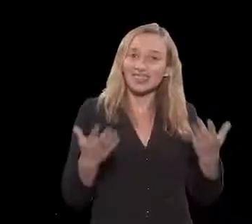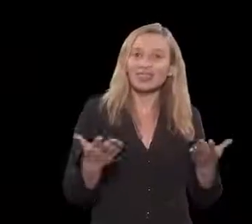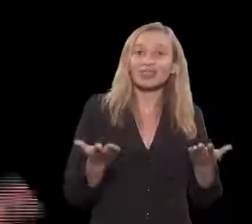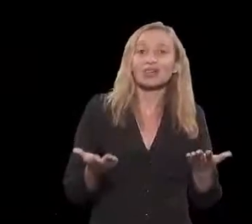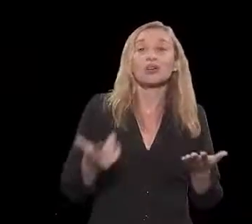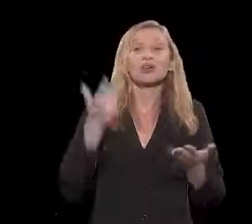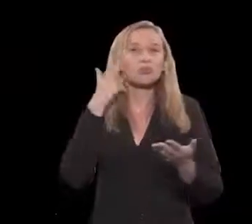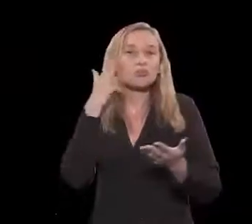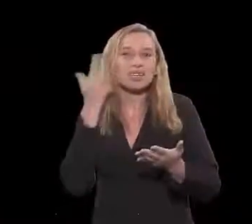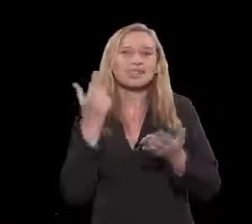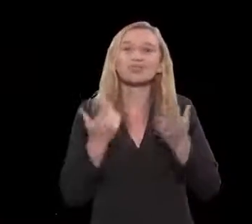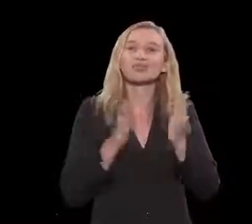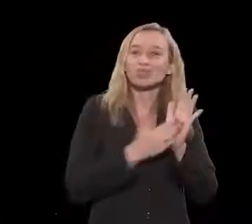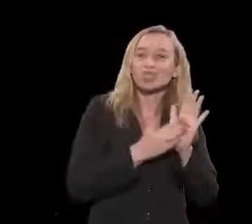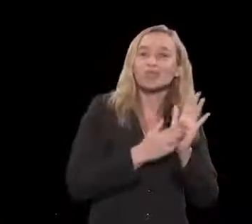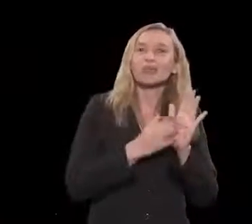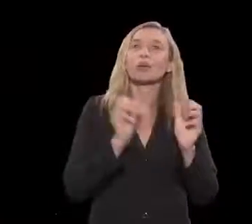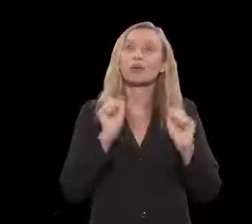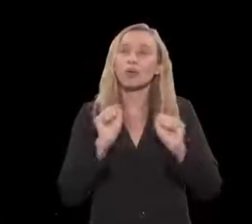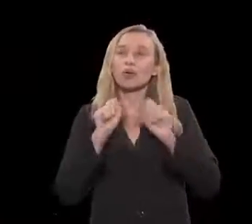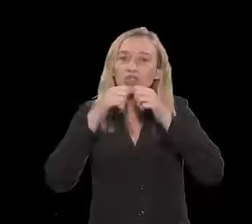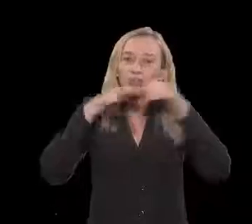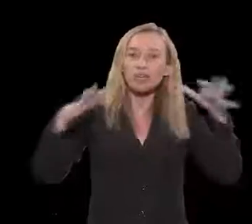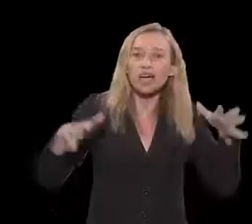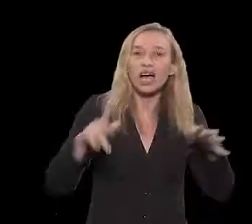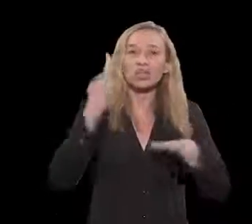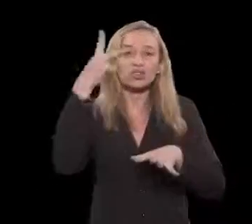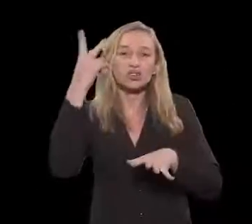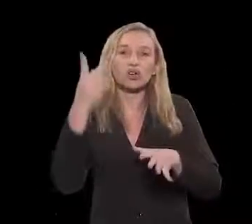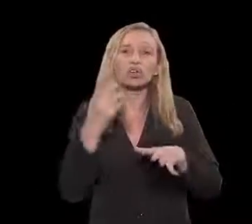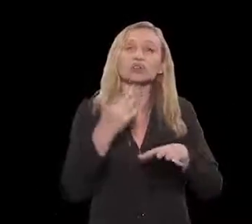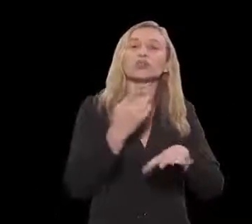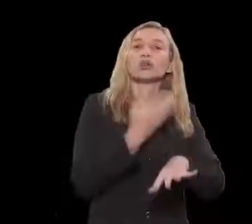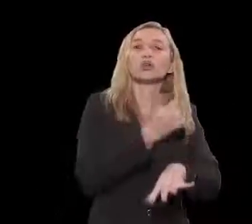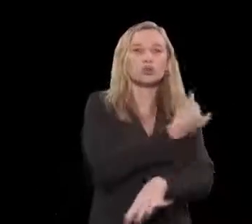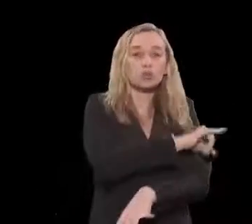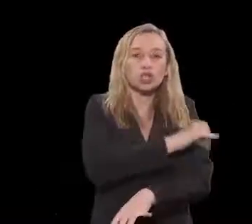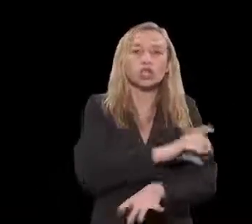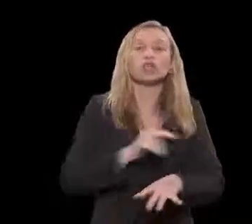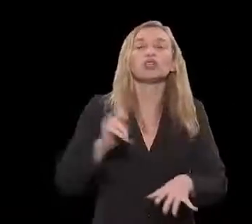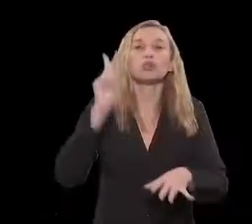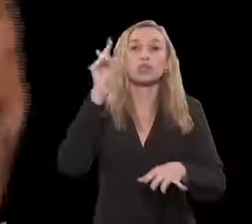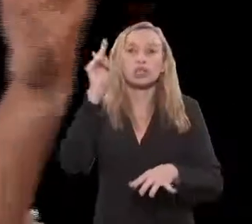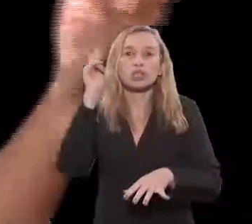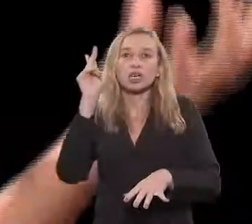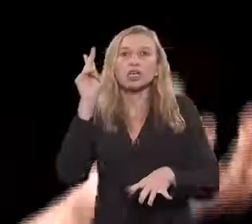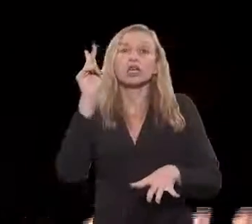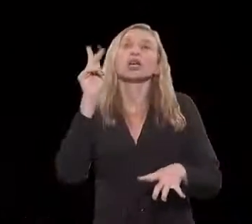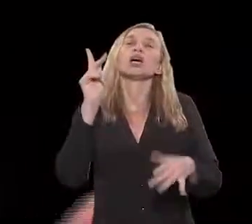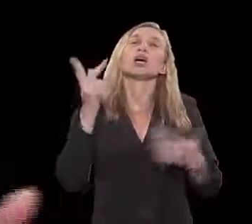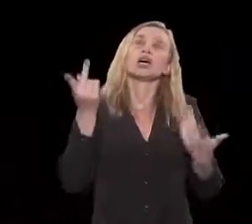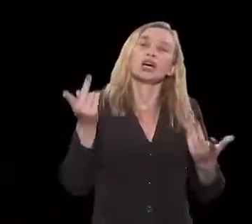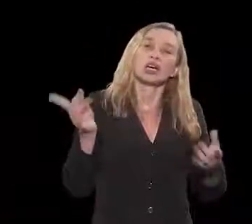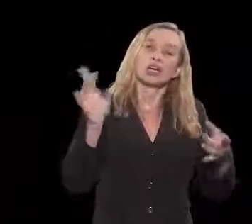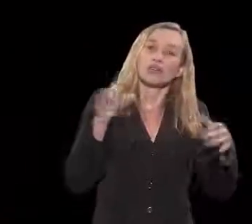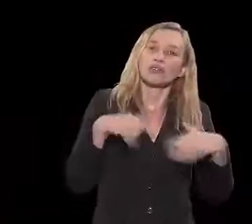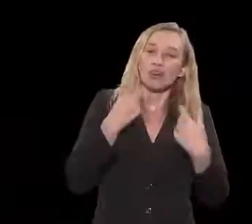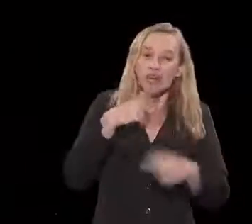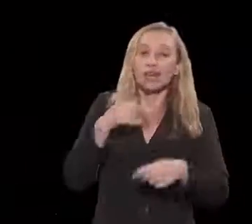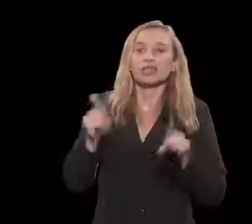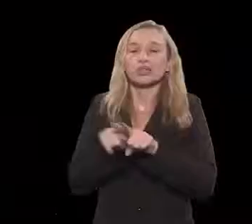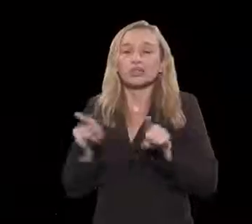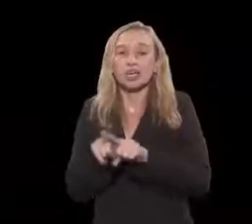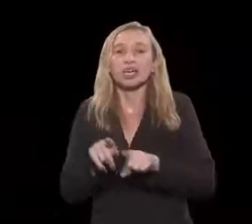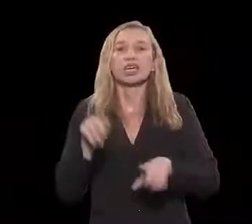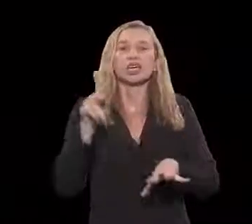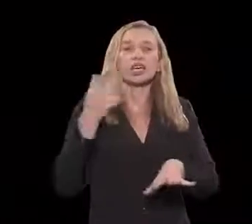Que aí quando a gente pensa no samba, a gente pode ampliar para a história do Rio de Janeiro, a gente pode ampliar para religiões de matriz africana,